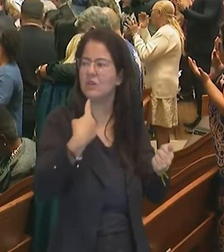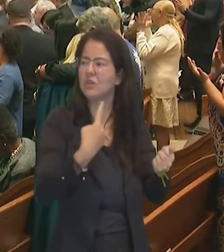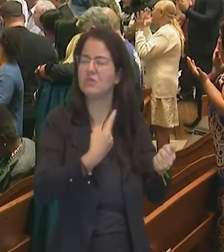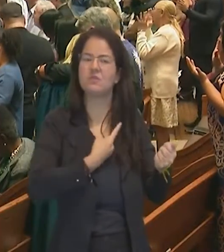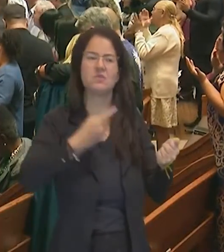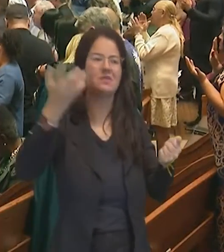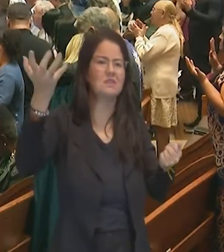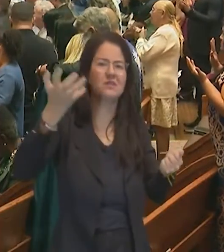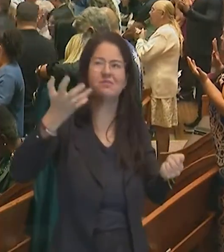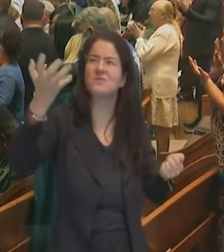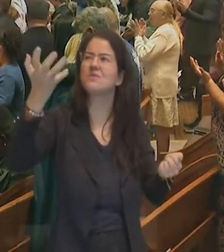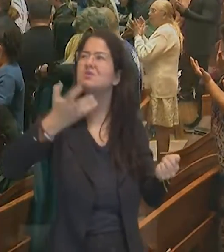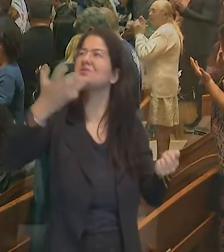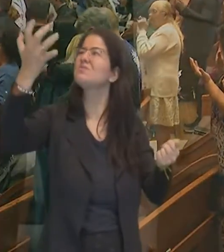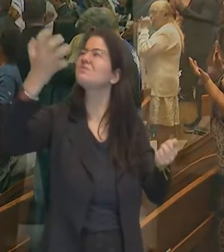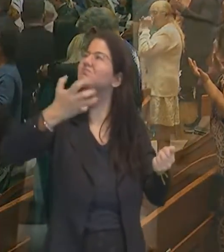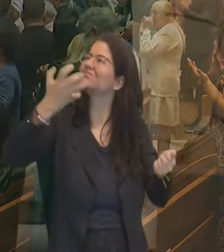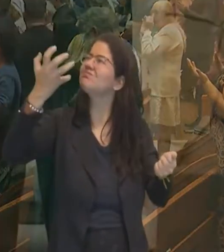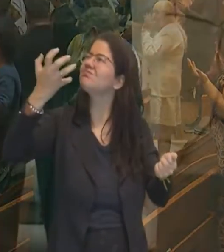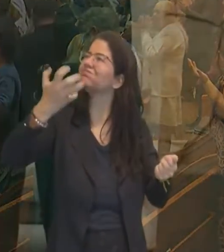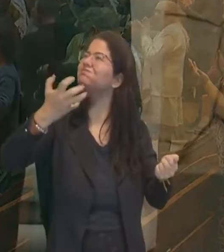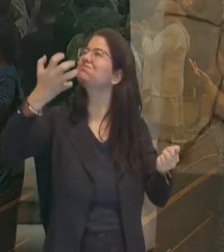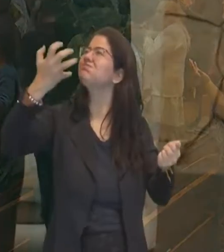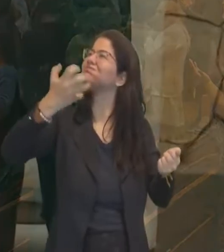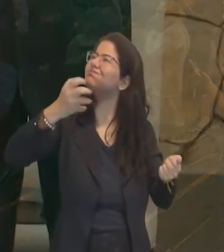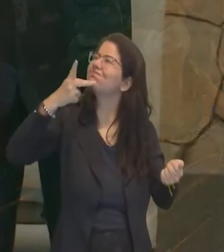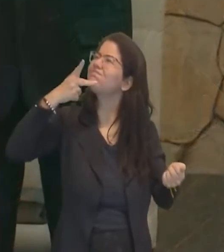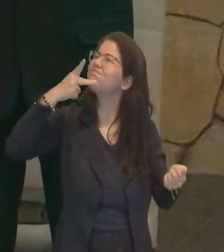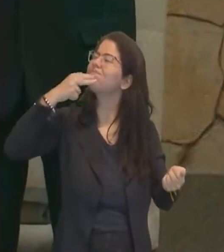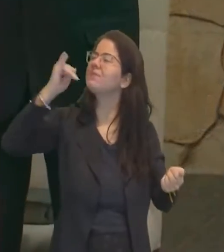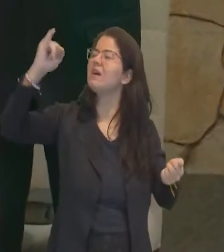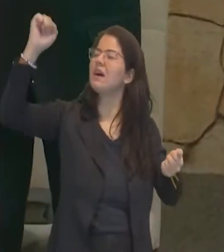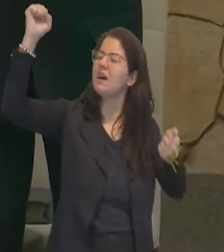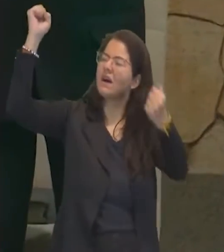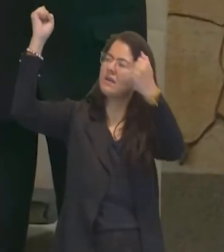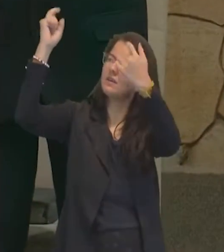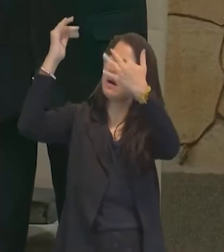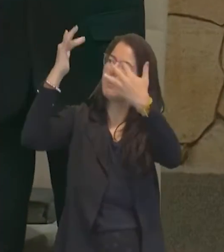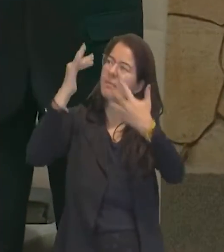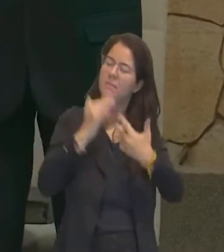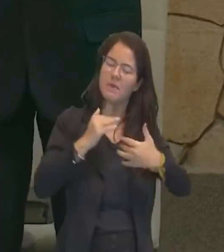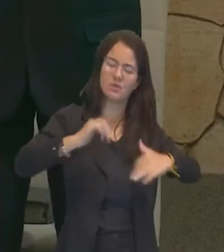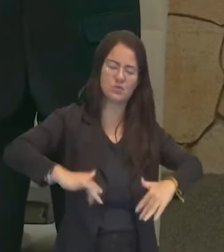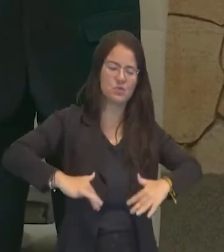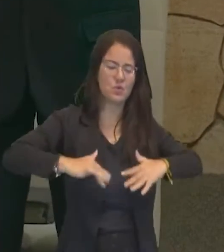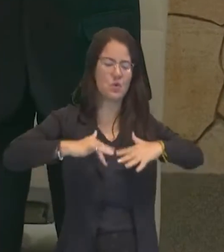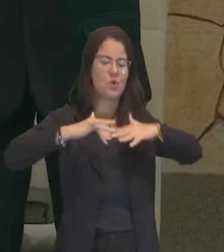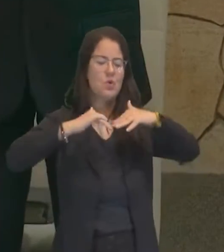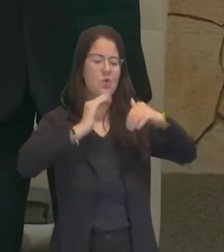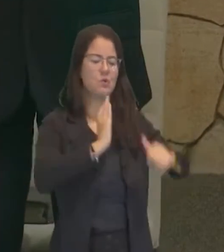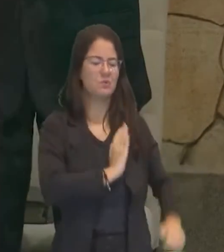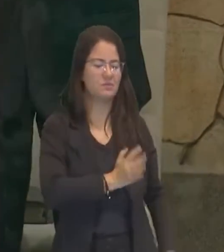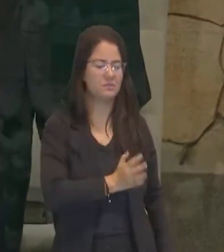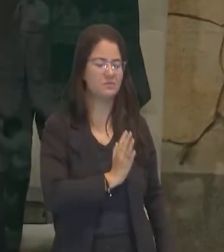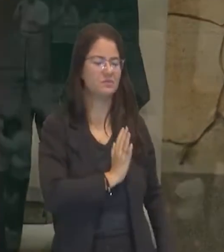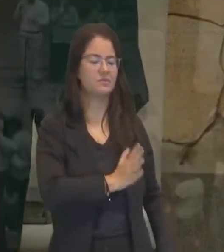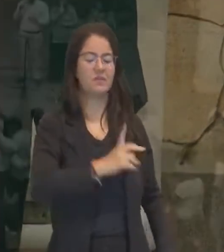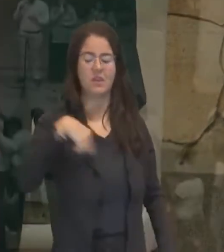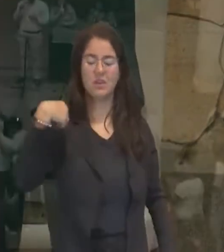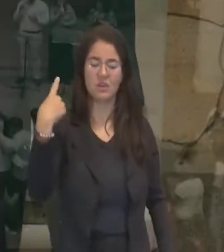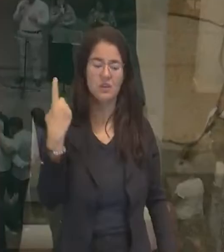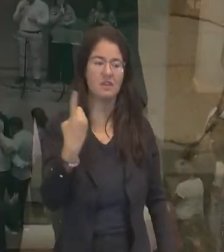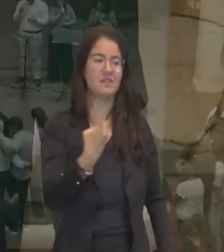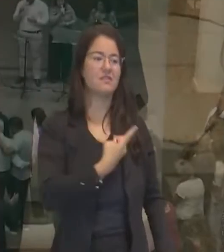de Deus. Se você crer, você verá a glória de Deus na sua vida, no